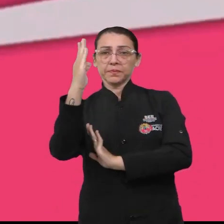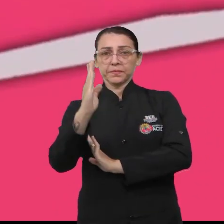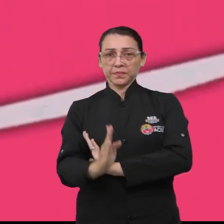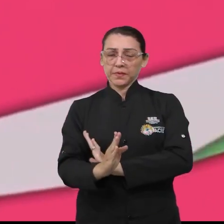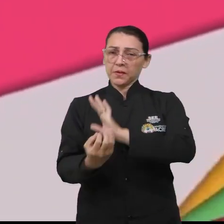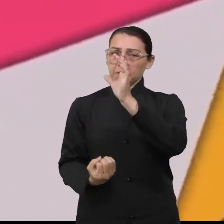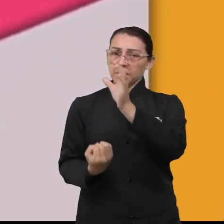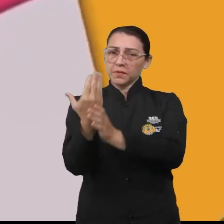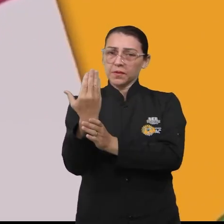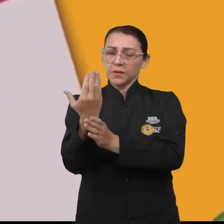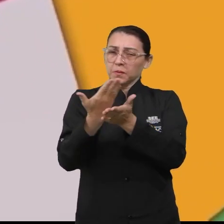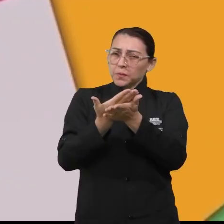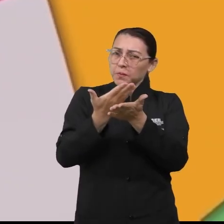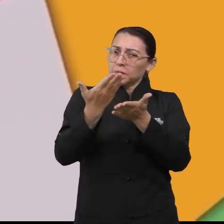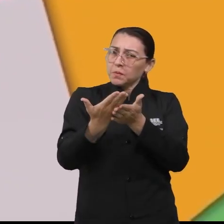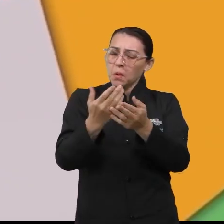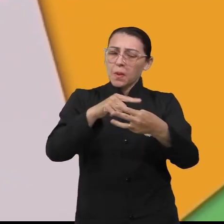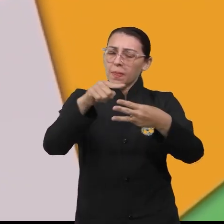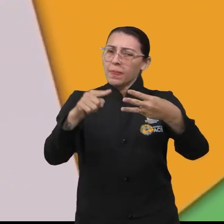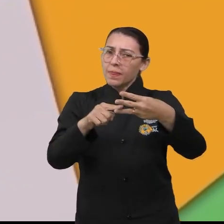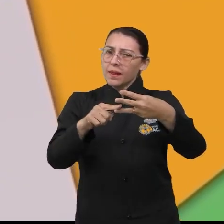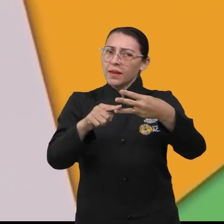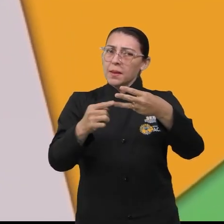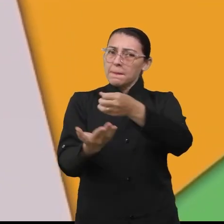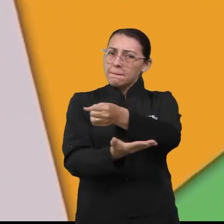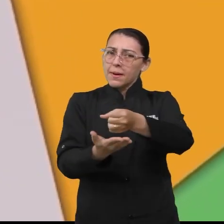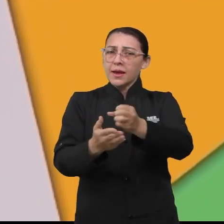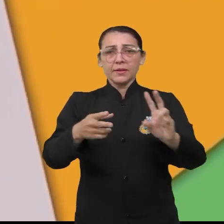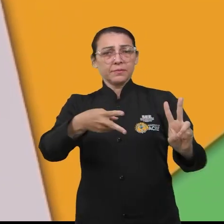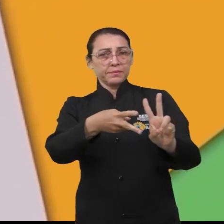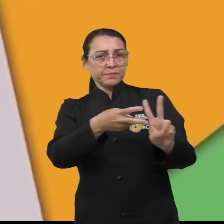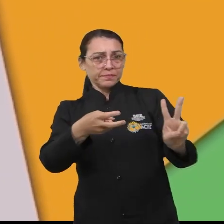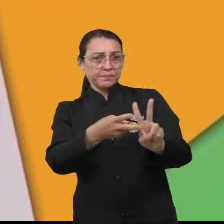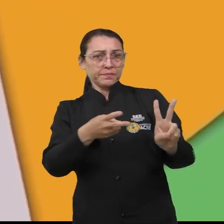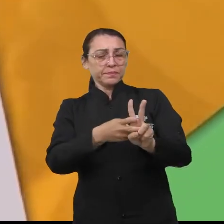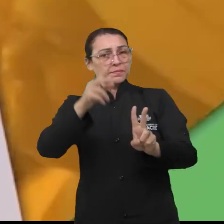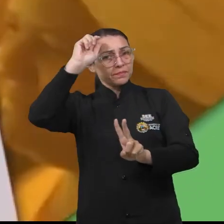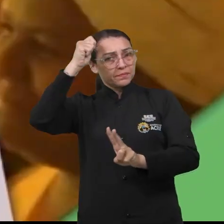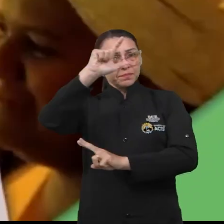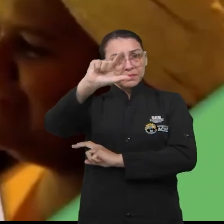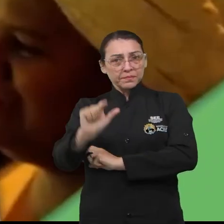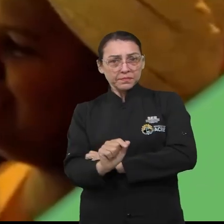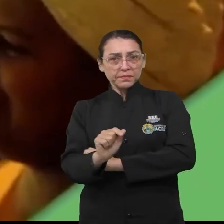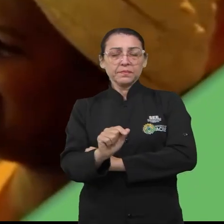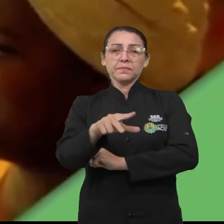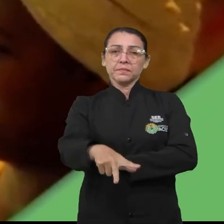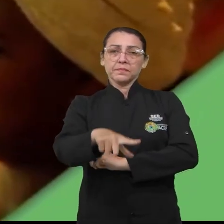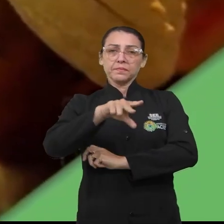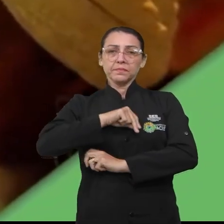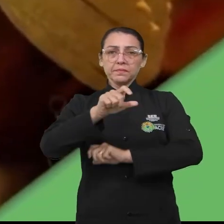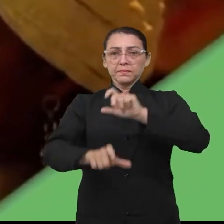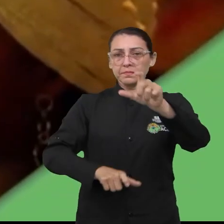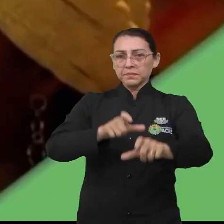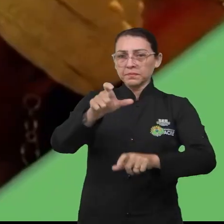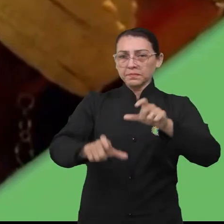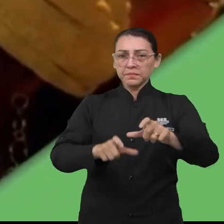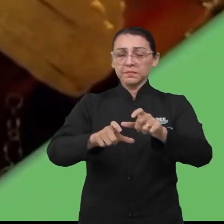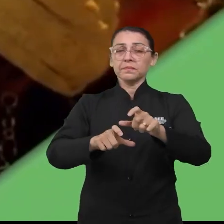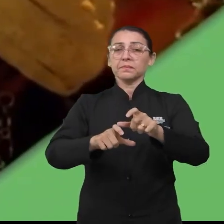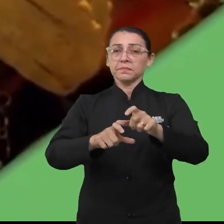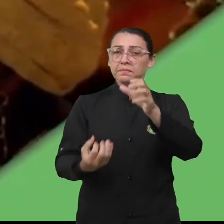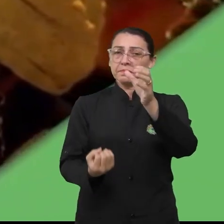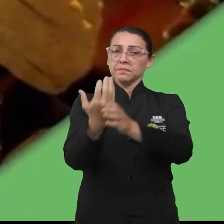foi formada inicialmente por três raízes: a indígena, a africana e a portuguesa. Essas